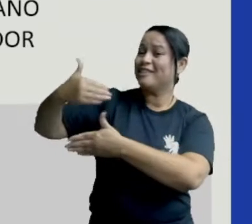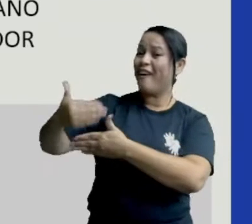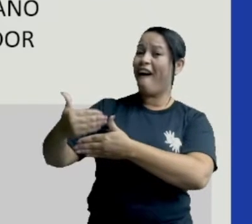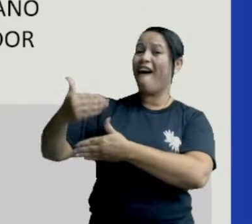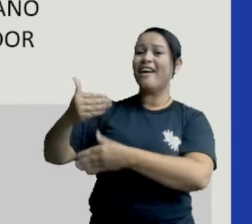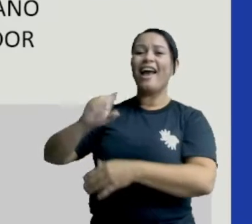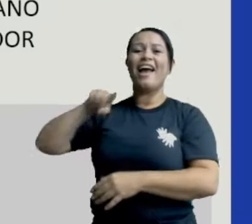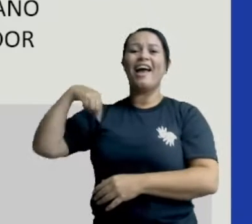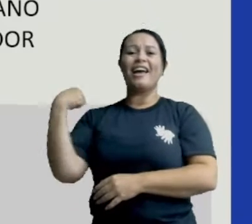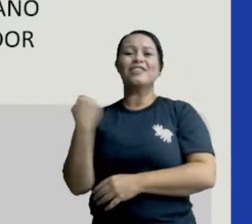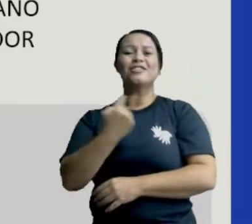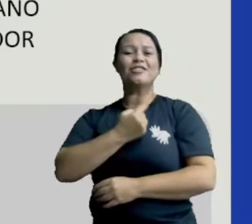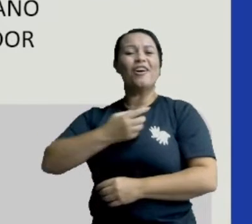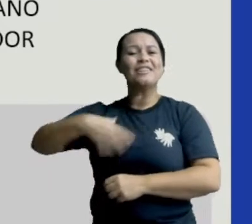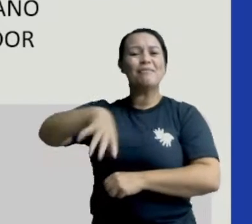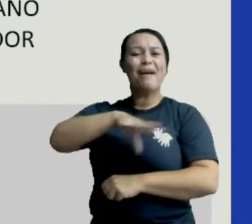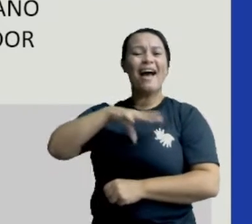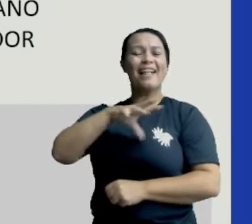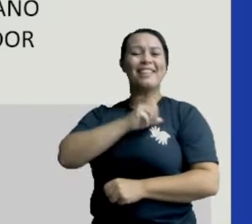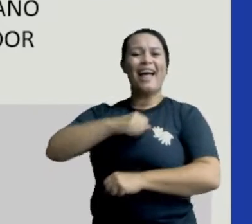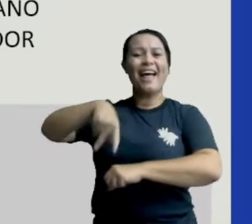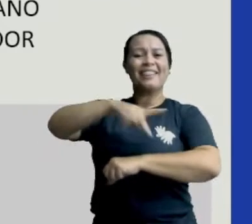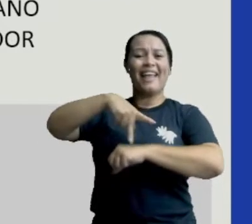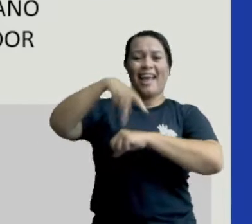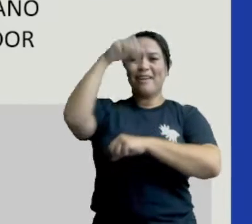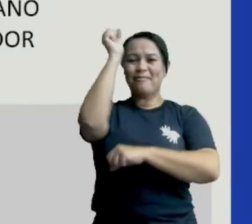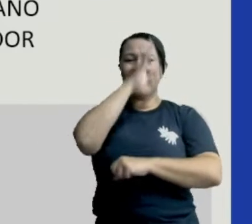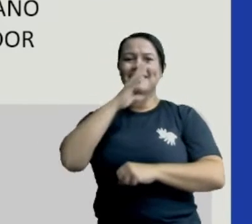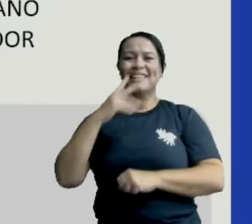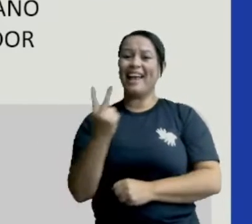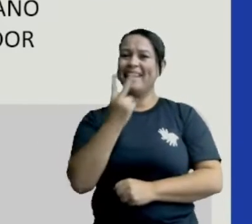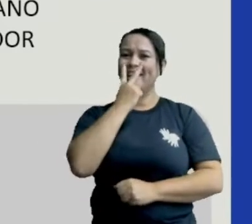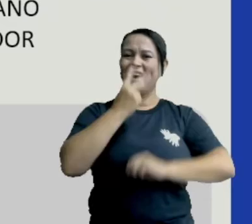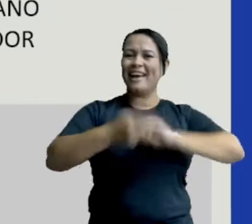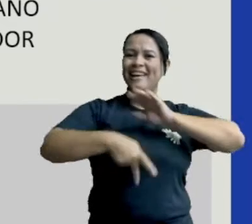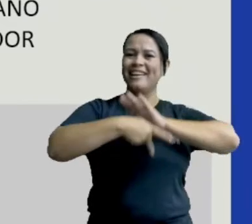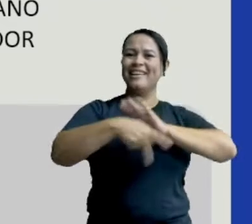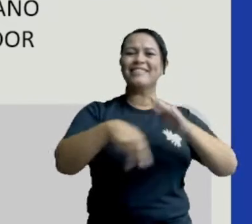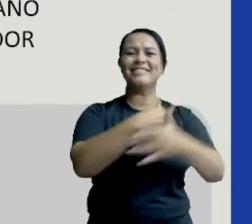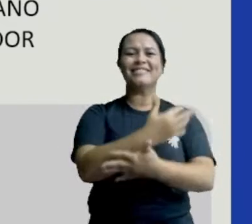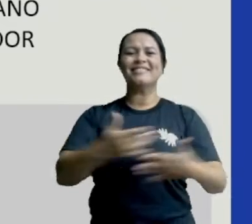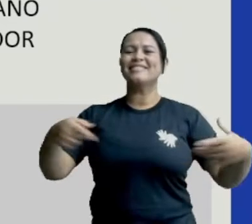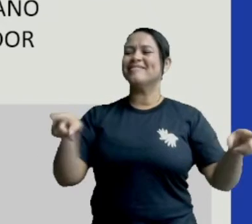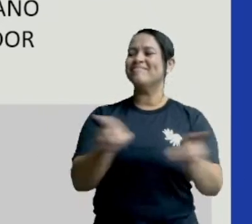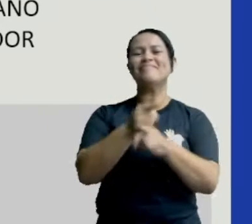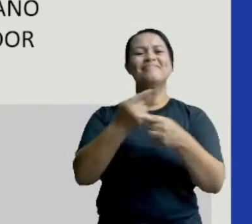capítulo da história de nossa amada terra brasileira.